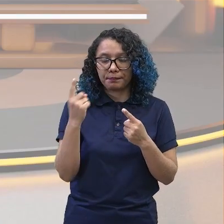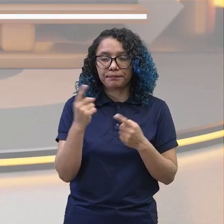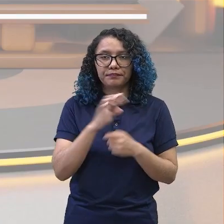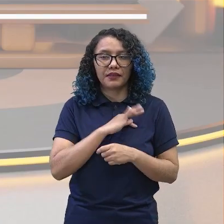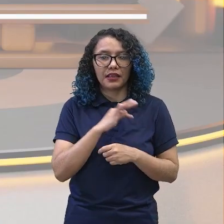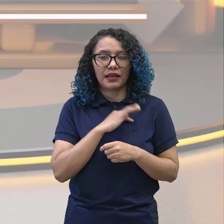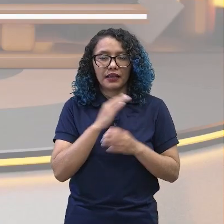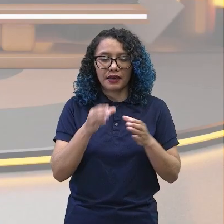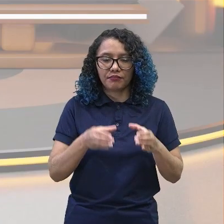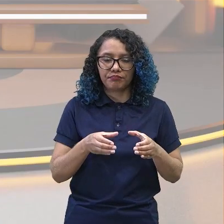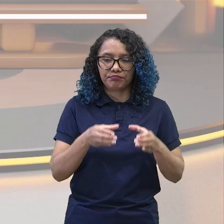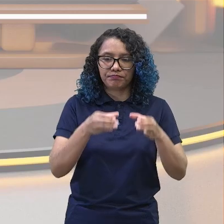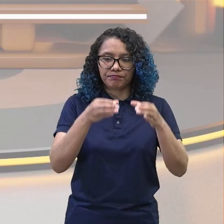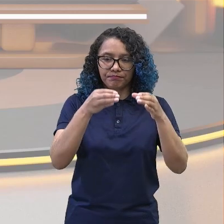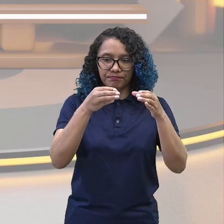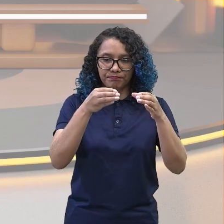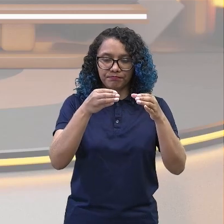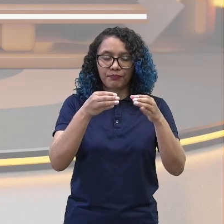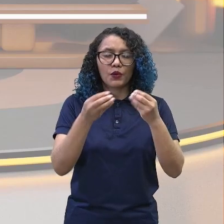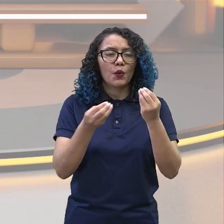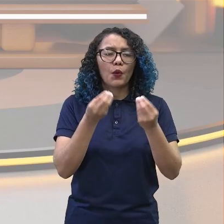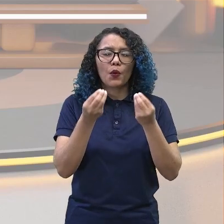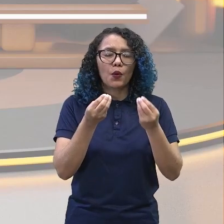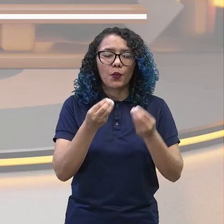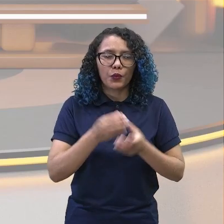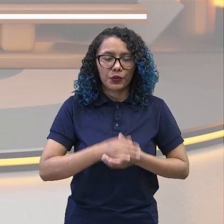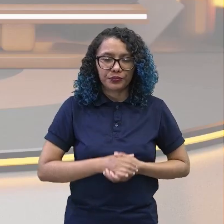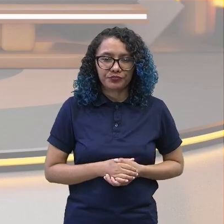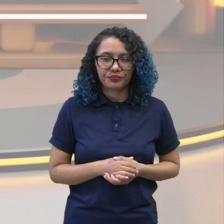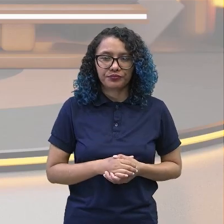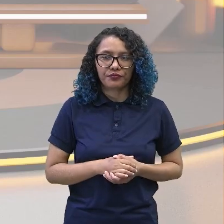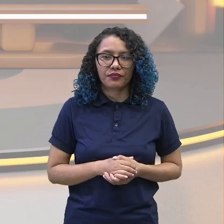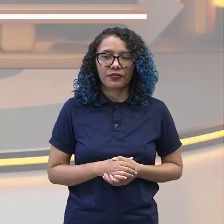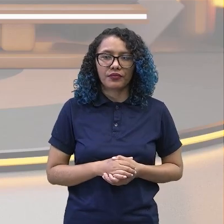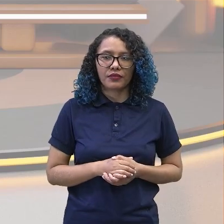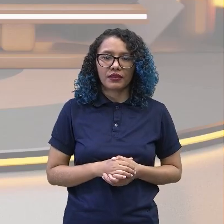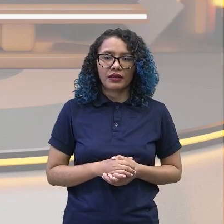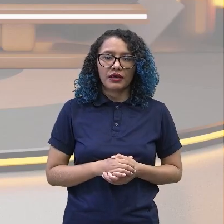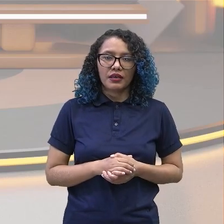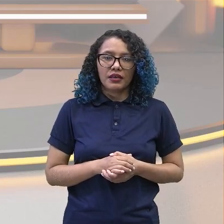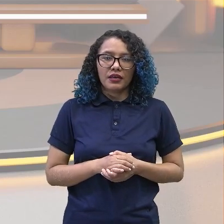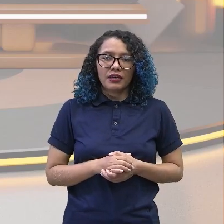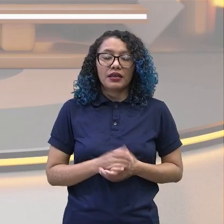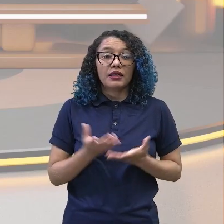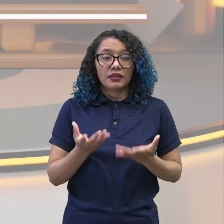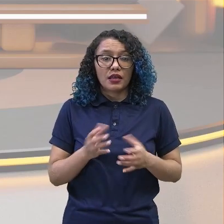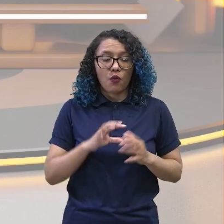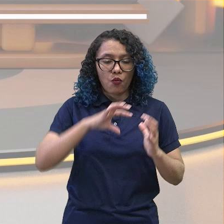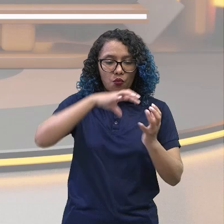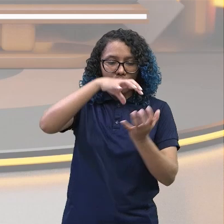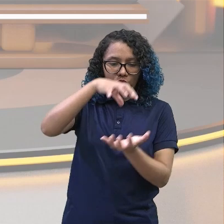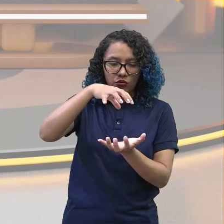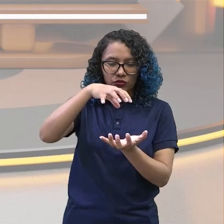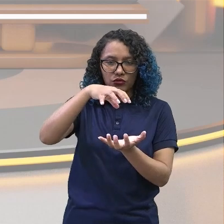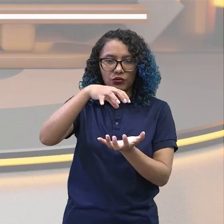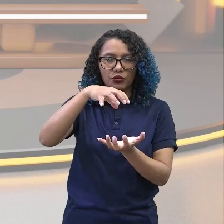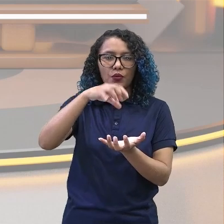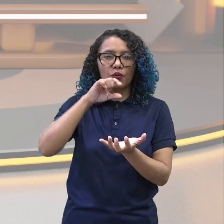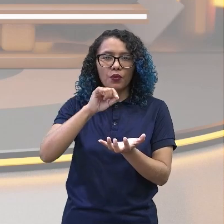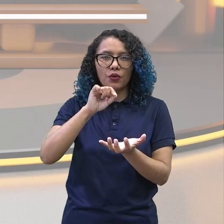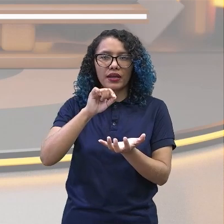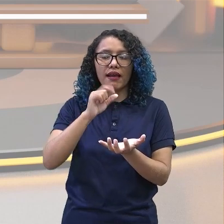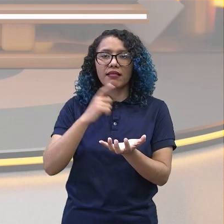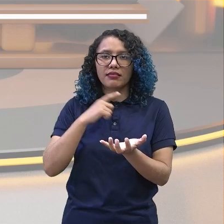cilíndrica. Na projeção cilíndrica, a superfície terrestre ela é projetada em um cilindro, em uma estrutura cilíndrica